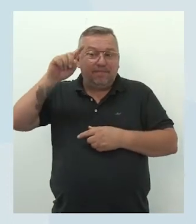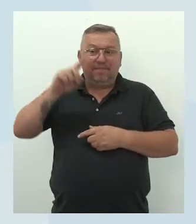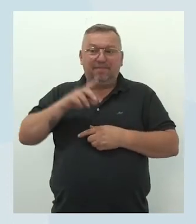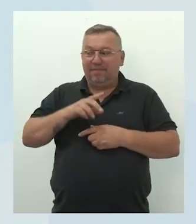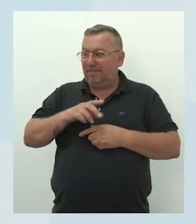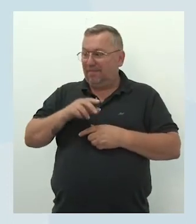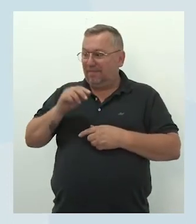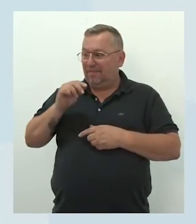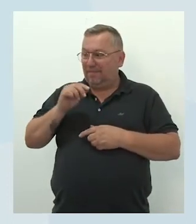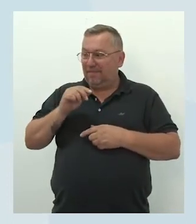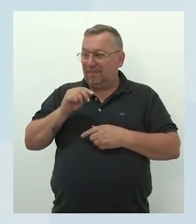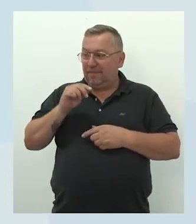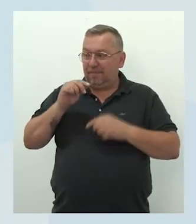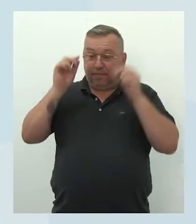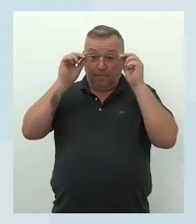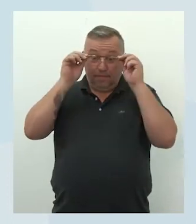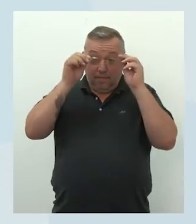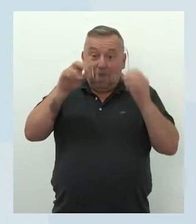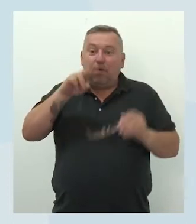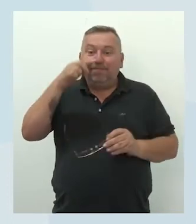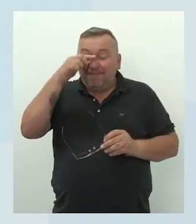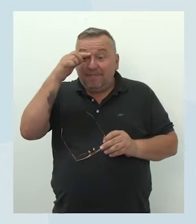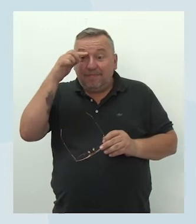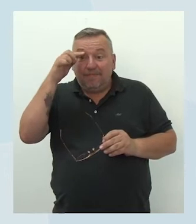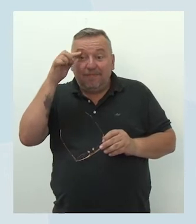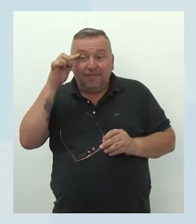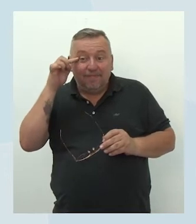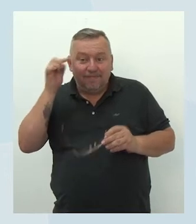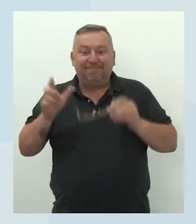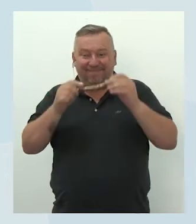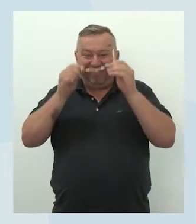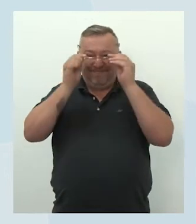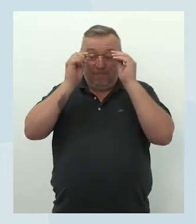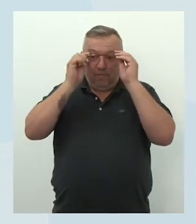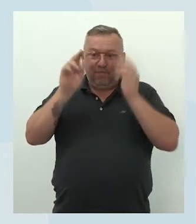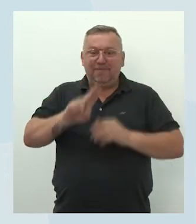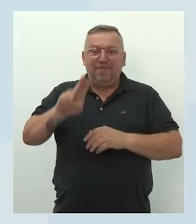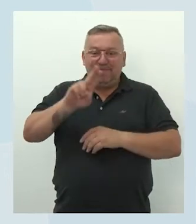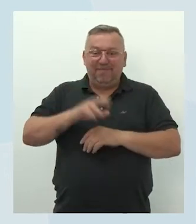delineador, geralmente ele sai um pouquinho para fora